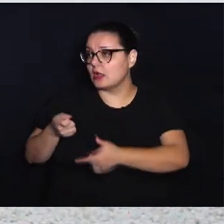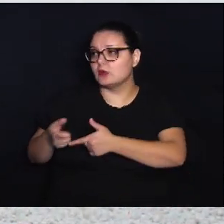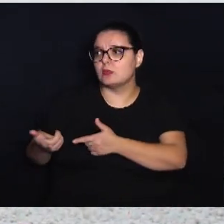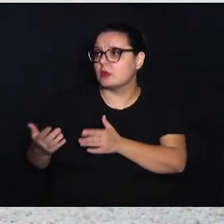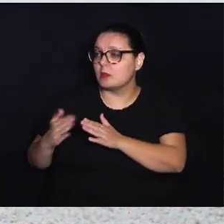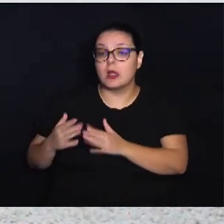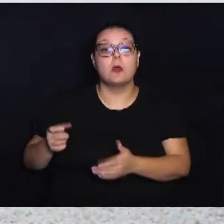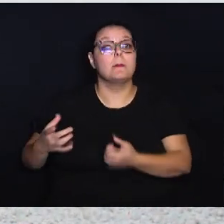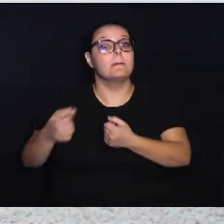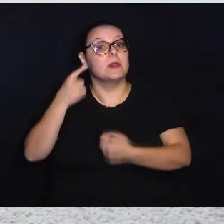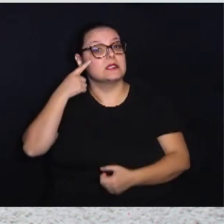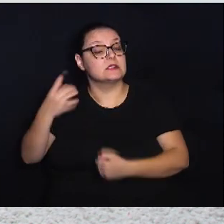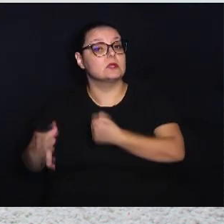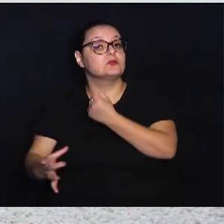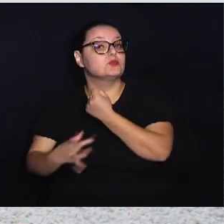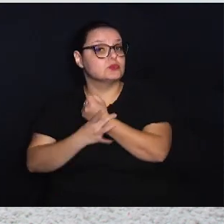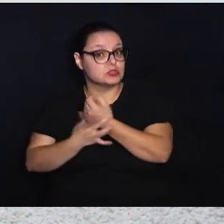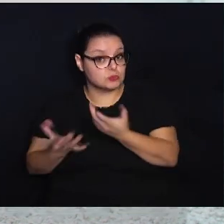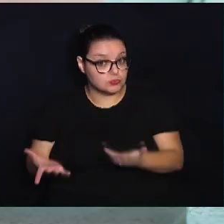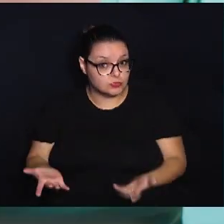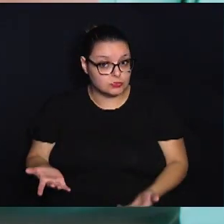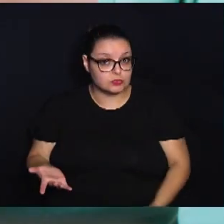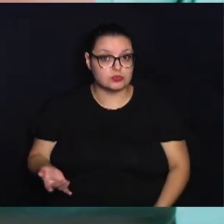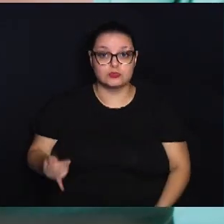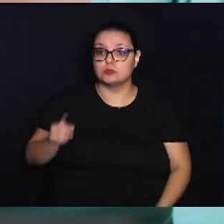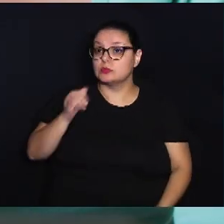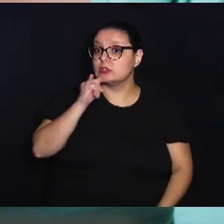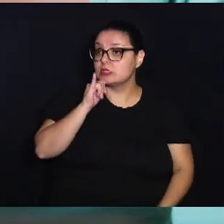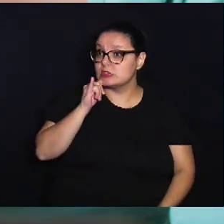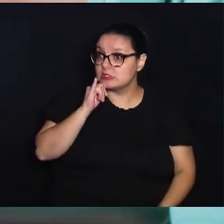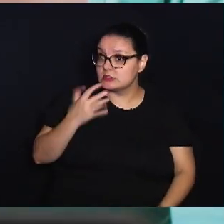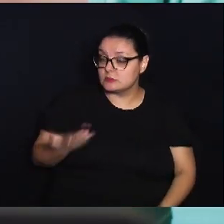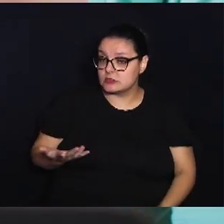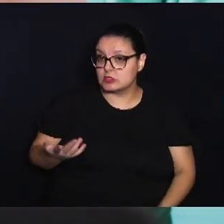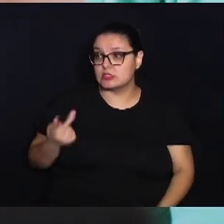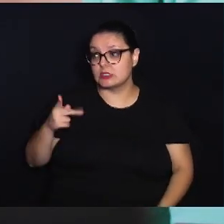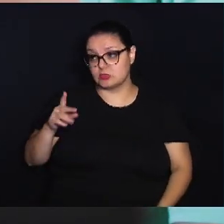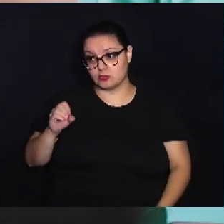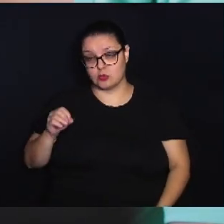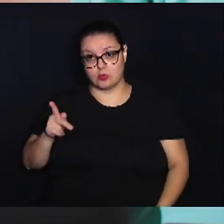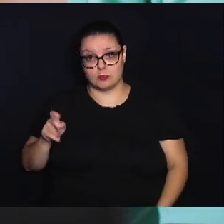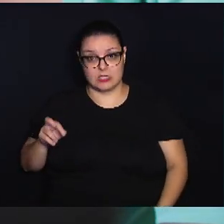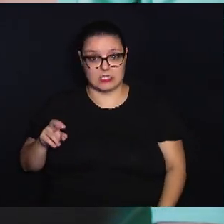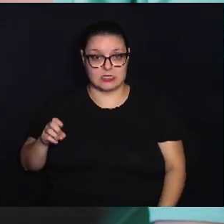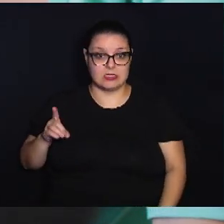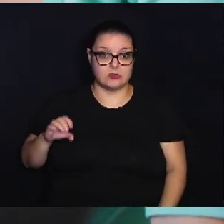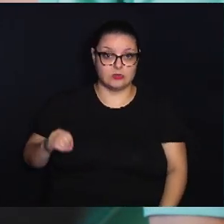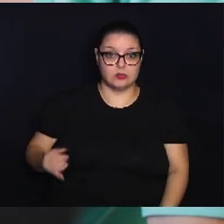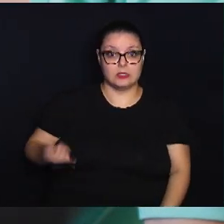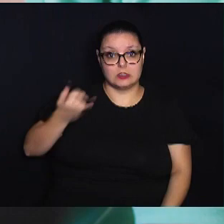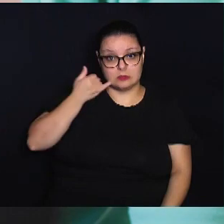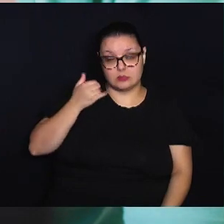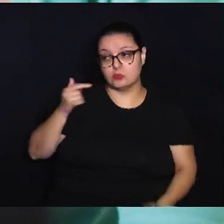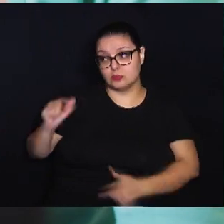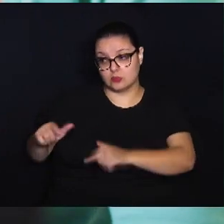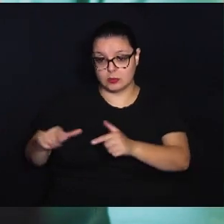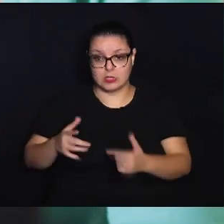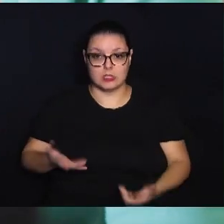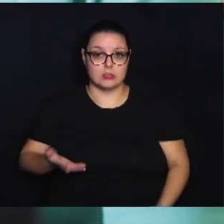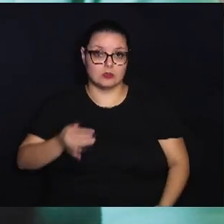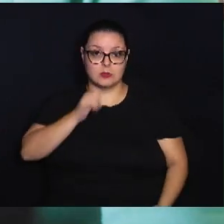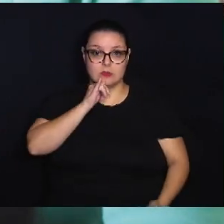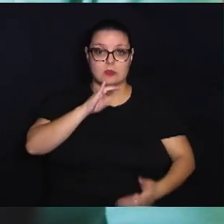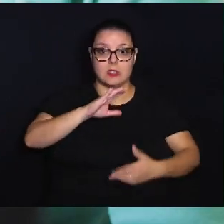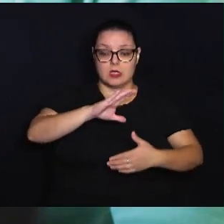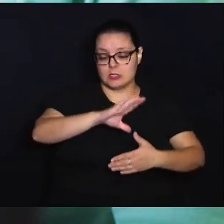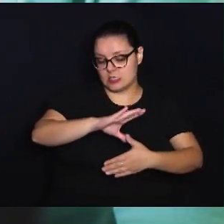seguro, né? É muito importante você pensar, por exemplo, na questão se a sua operadora de telefone atende na região ou não. Então, por